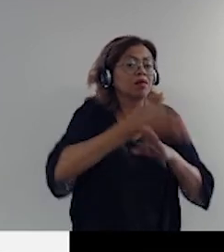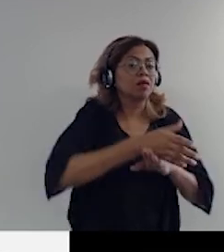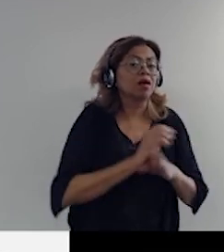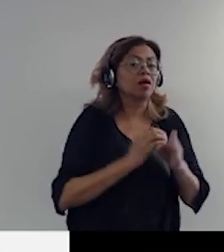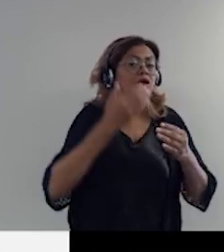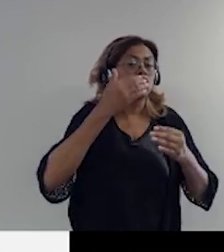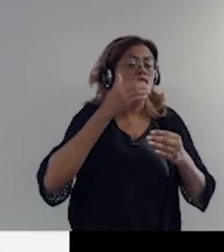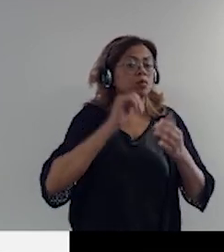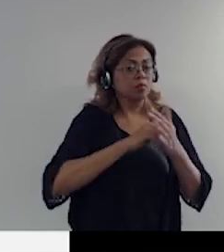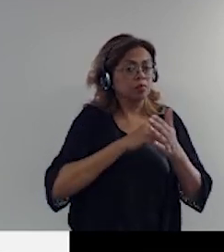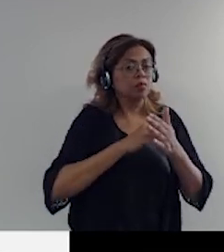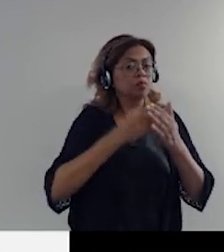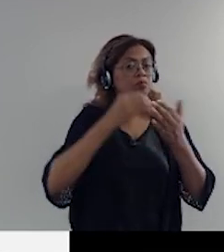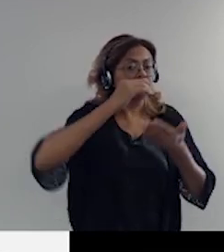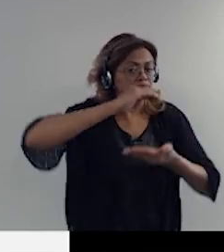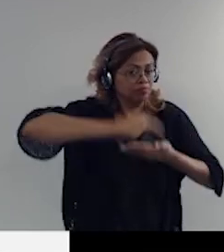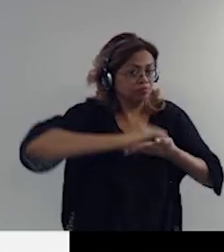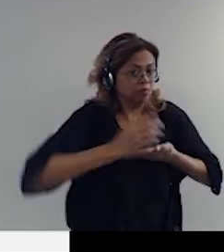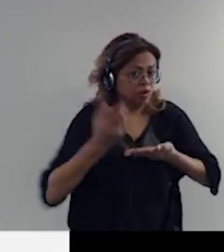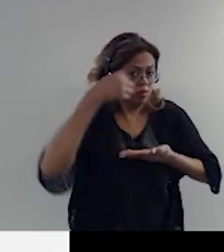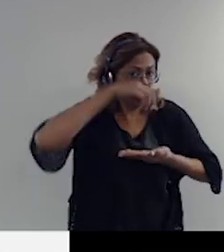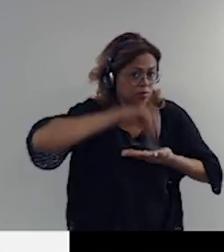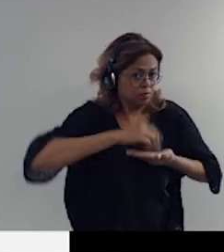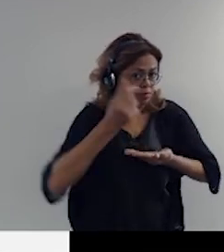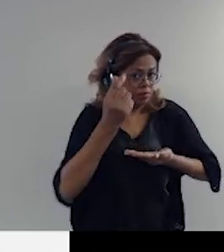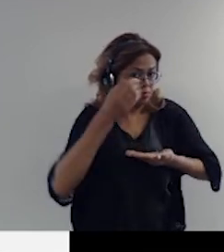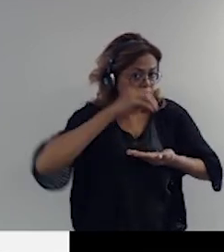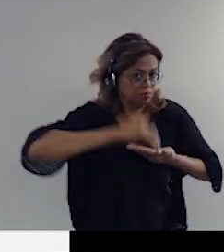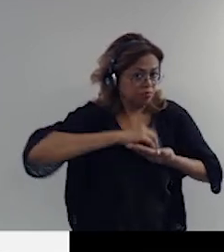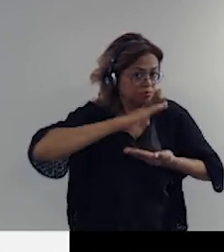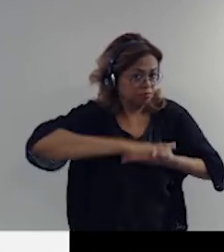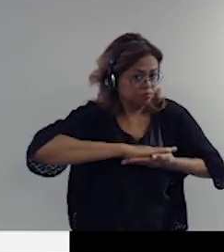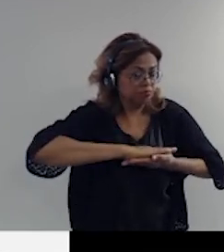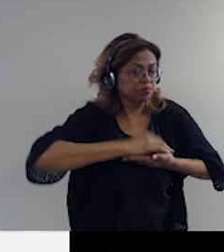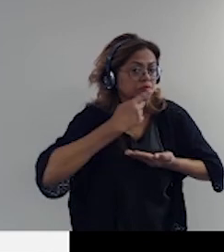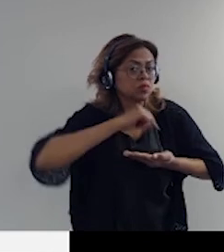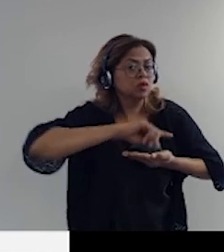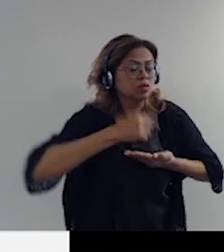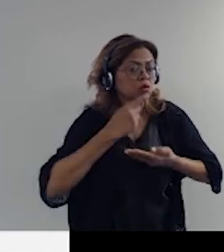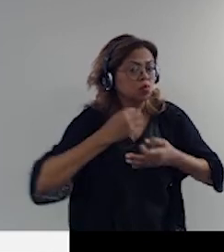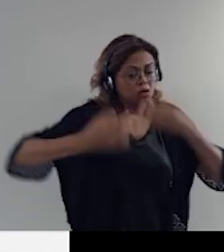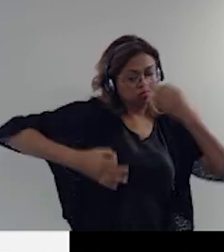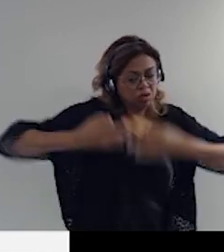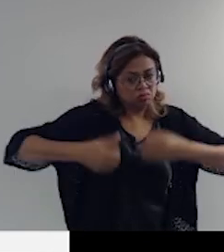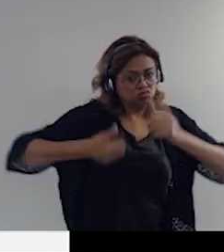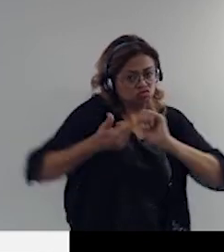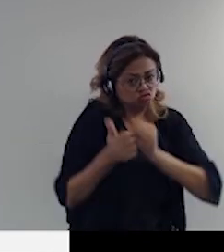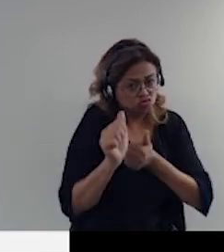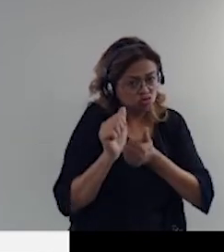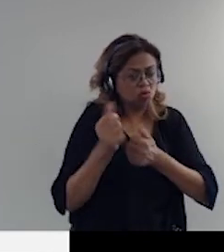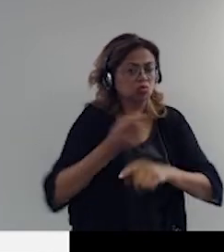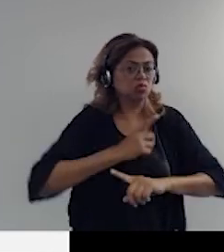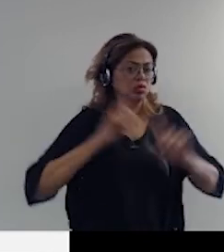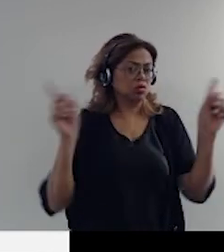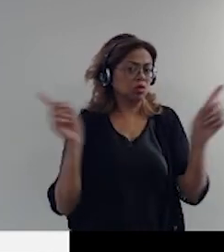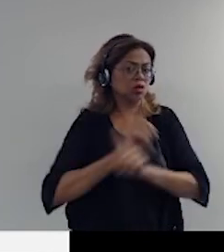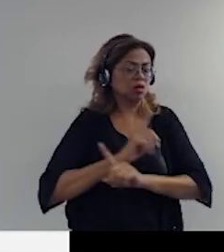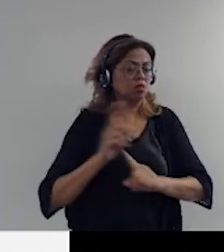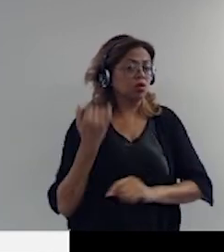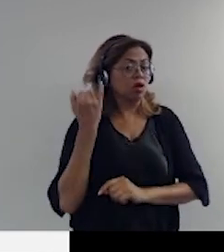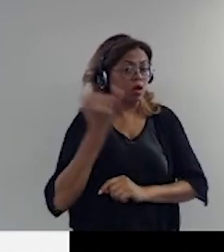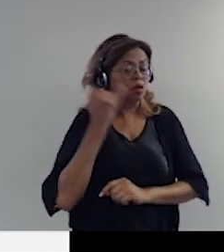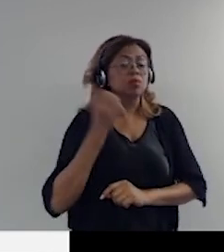não como um jogo que também é importante, mas